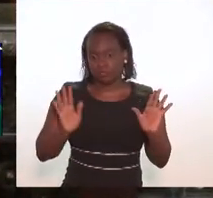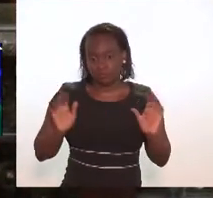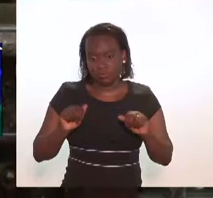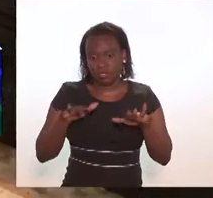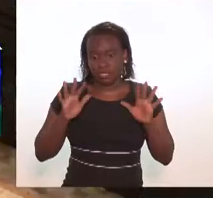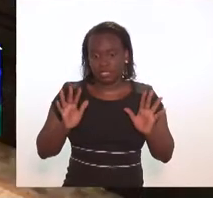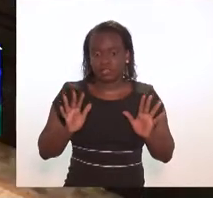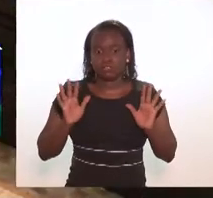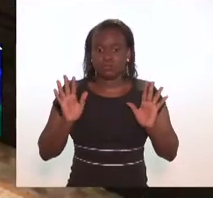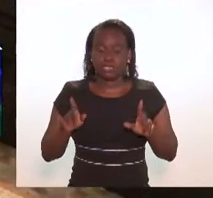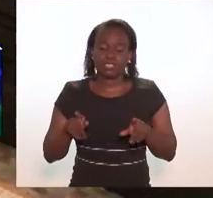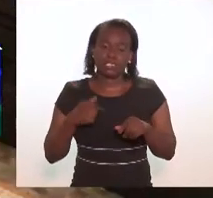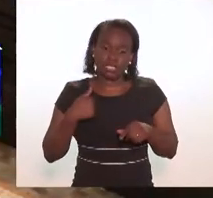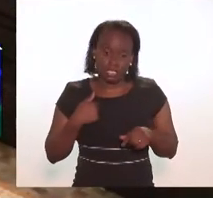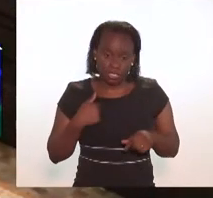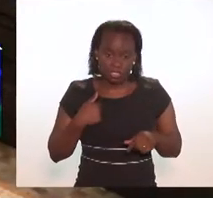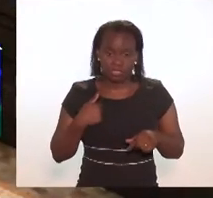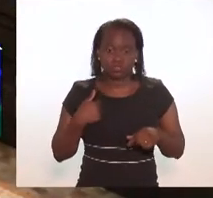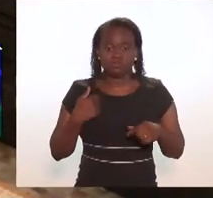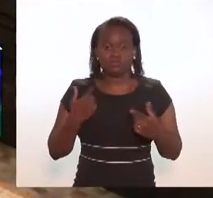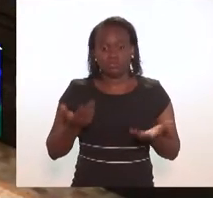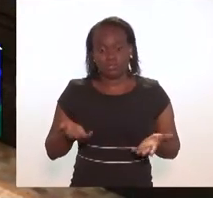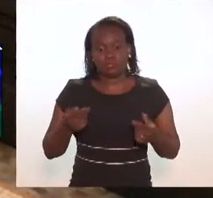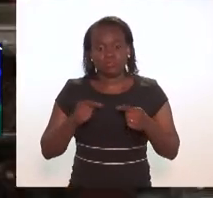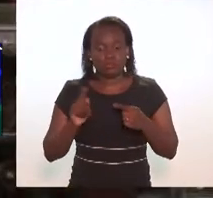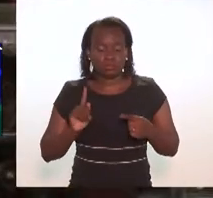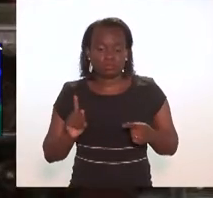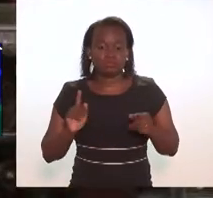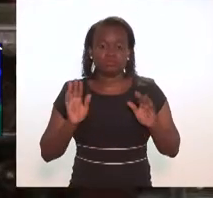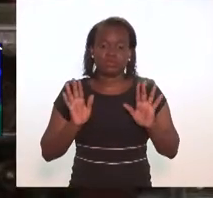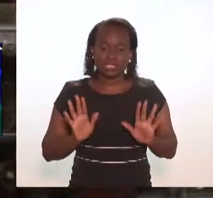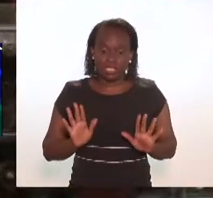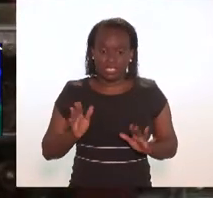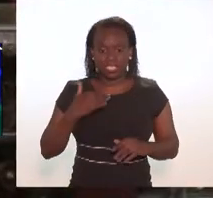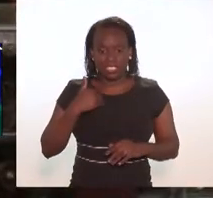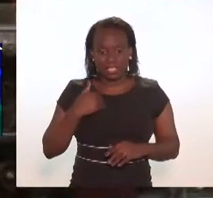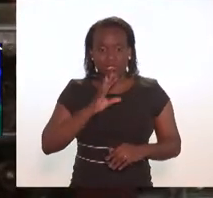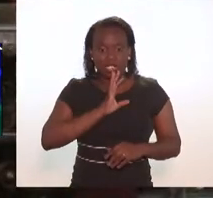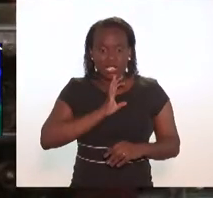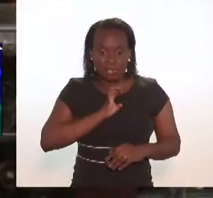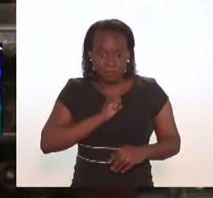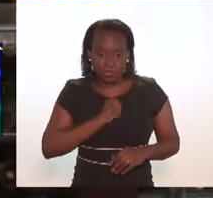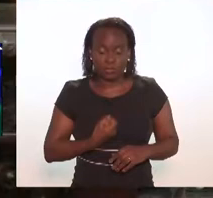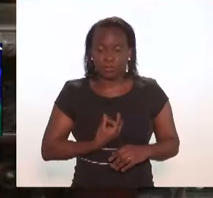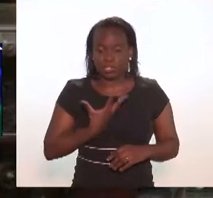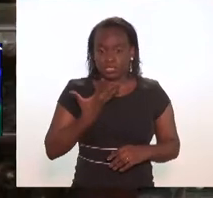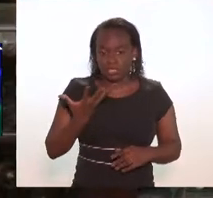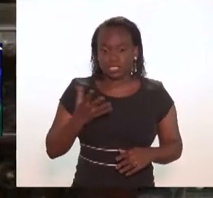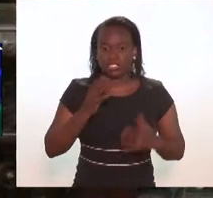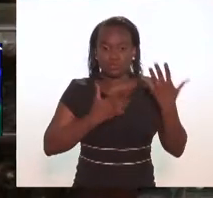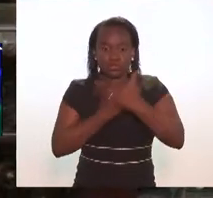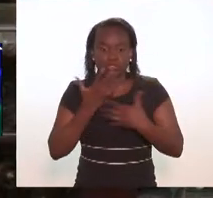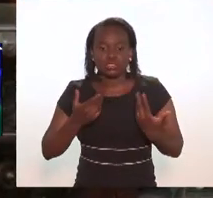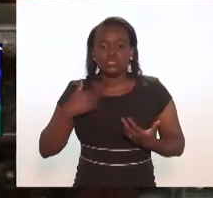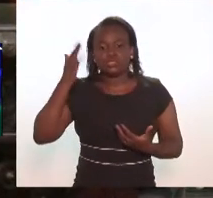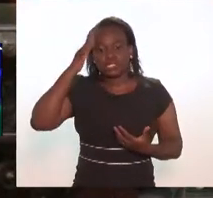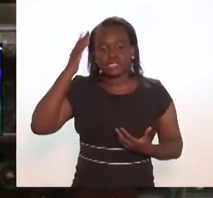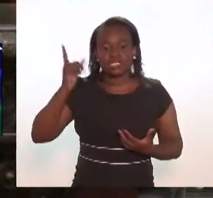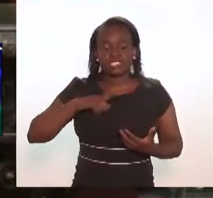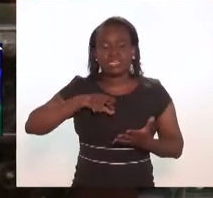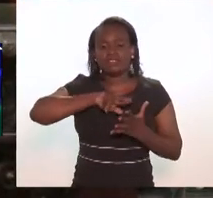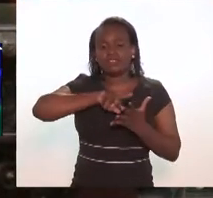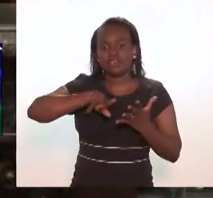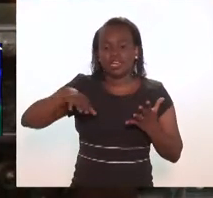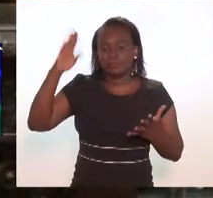plenário. E da minha parte, pode contar, que eu, como amante da música e da poesia que sou, eu sei que existem